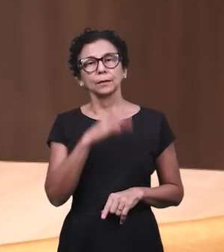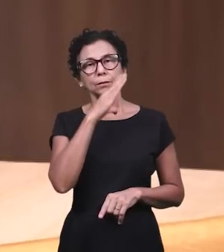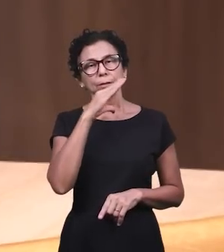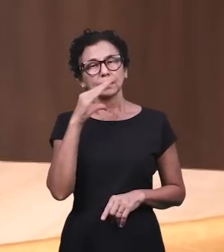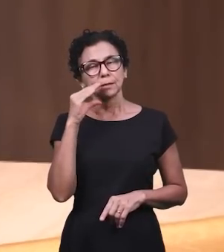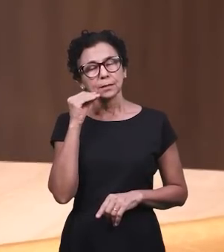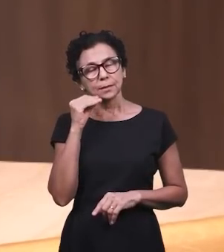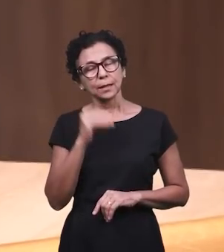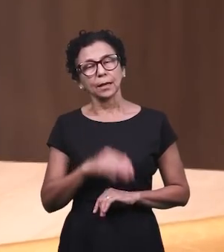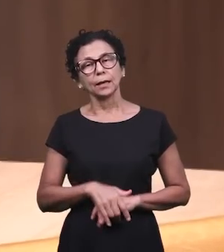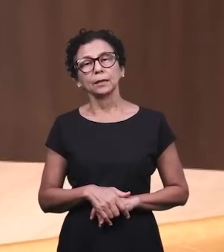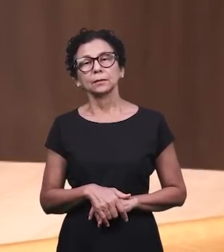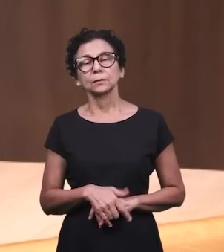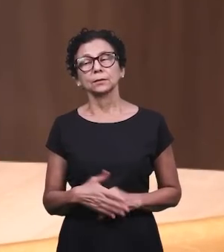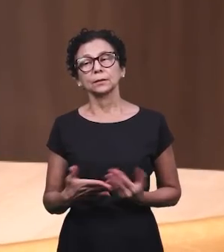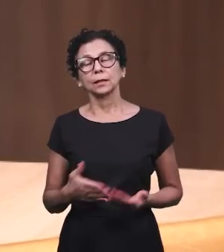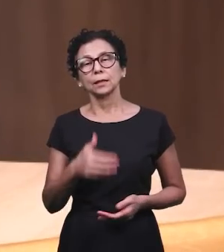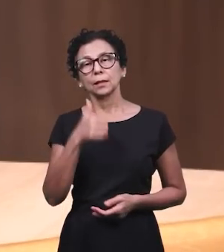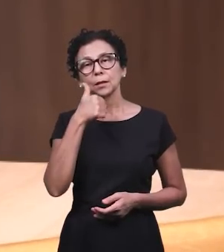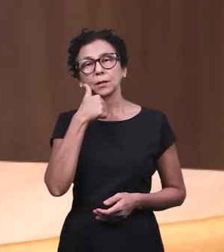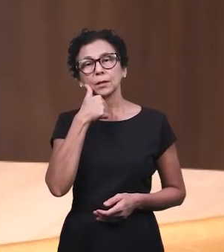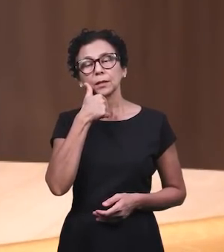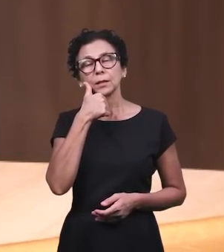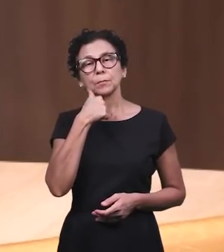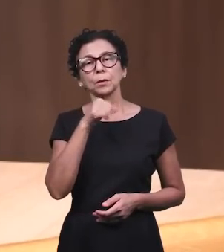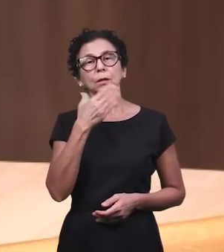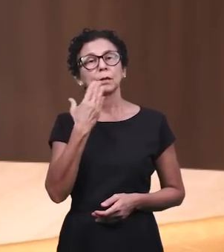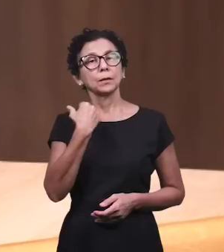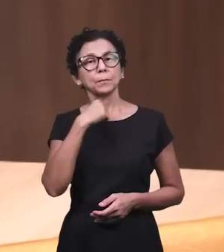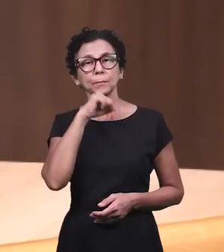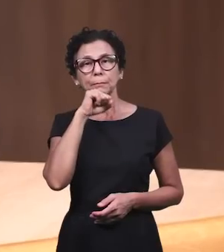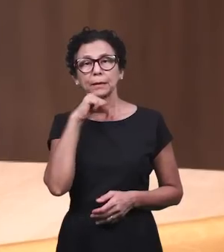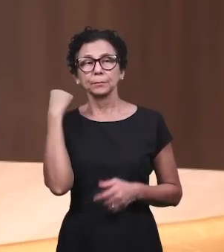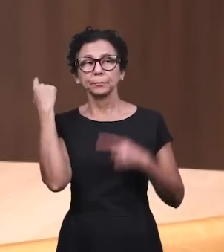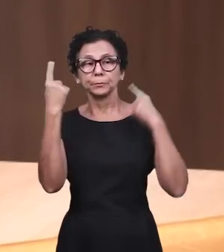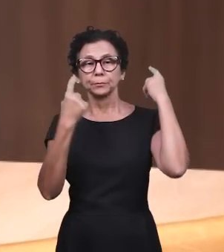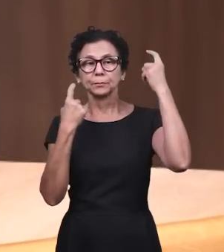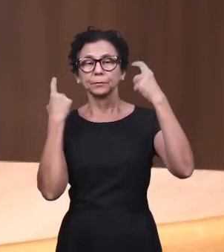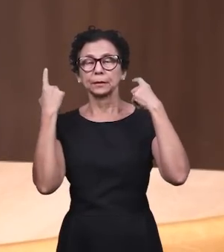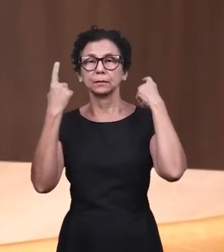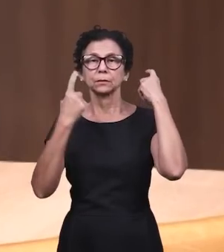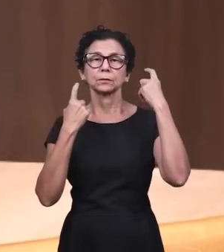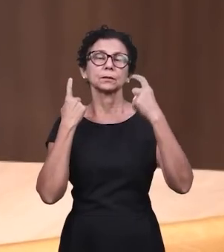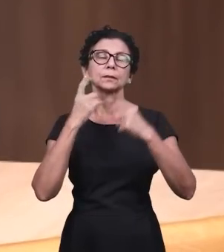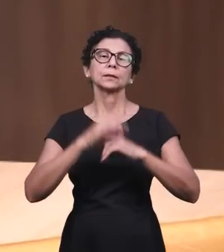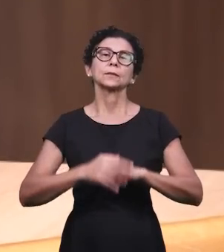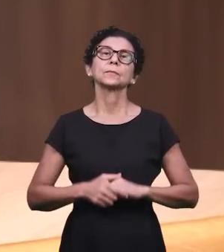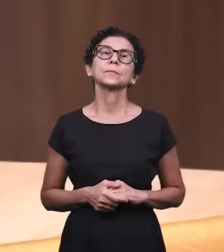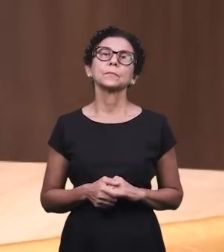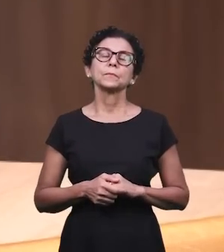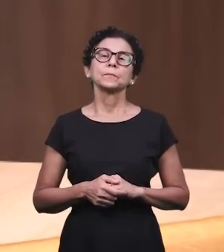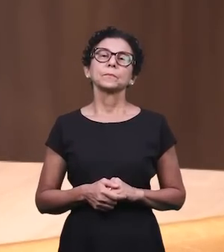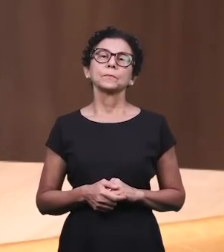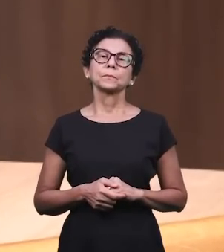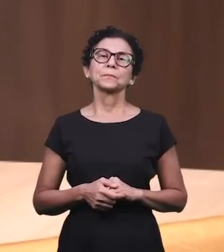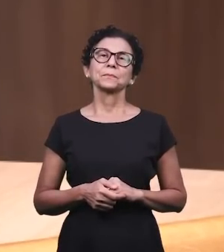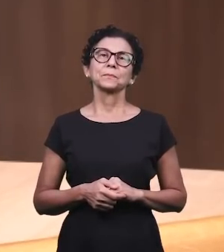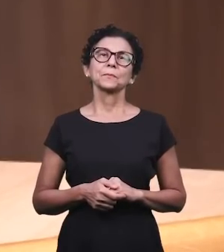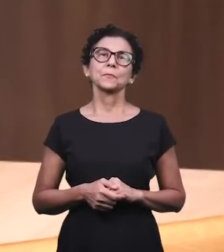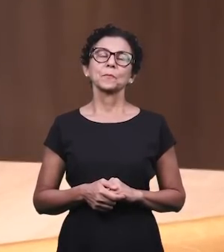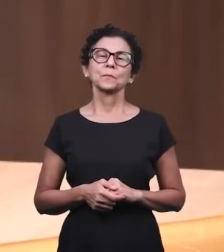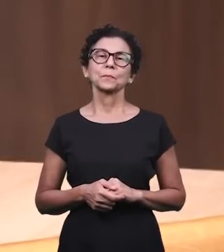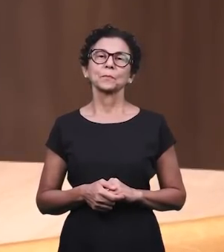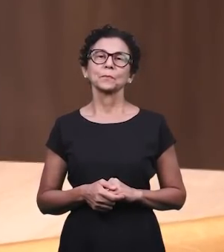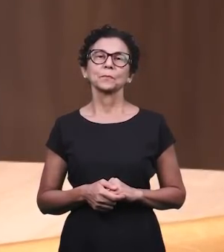por grandes aflições. E, Fernando, uma coisa interessante é que ela era adolescente e